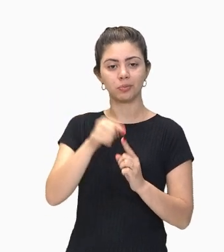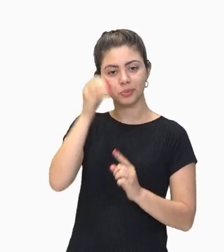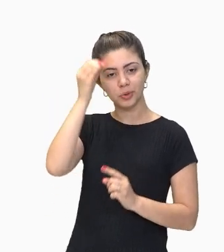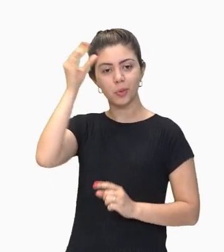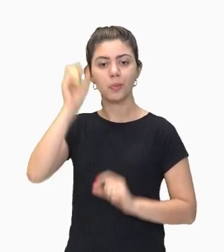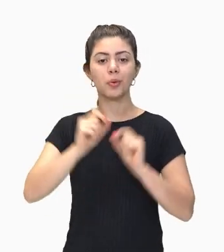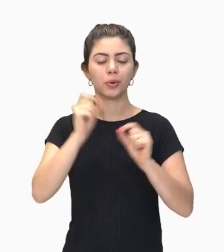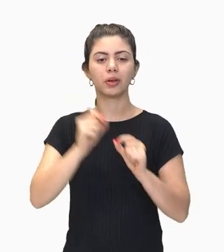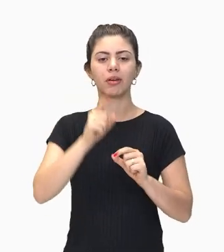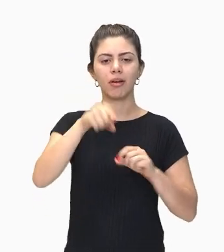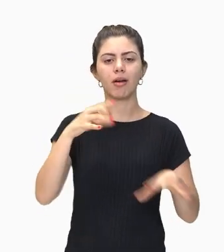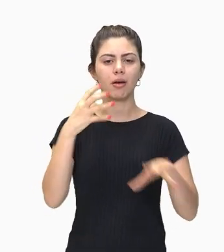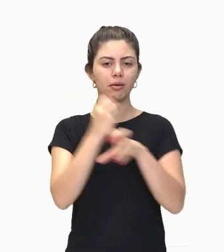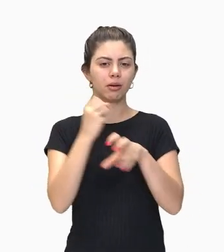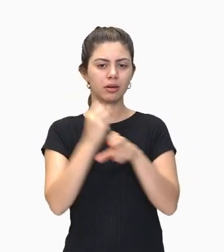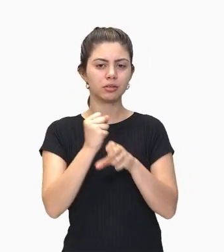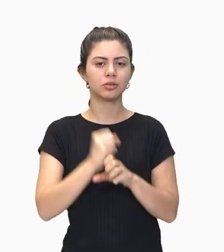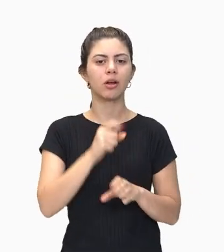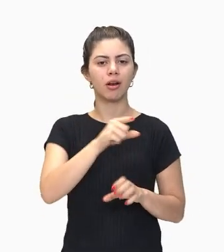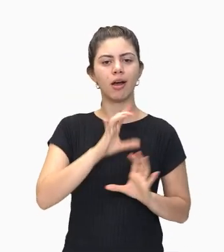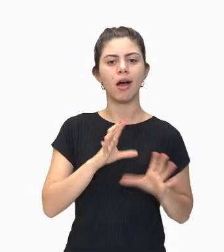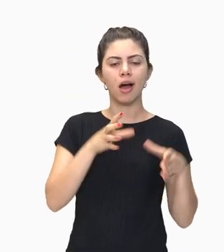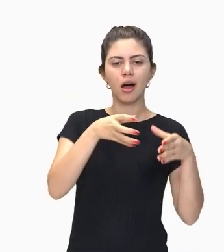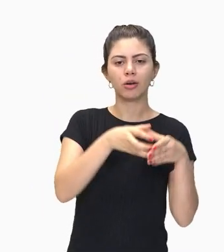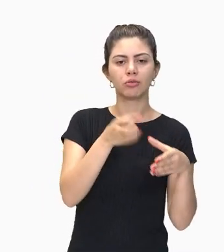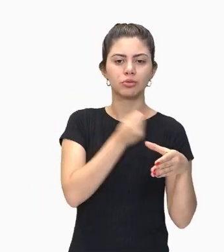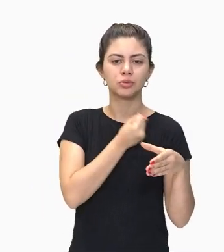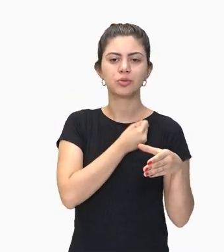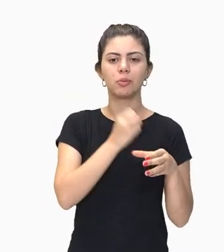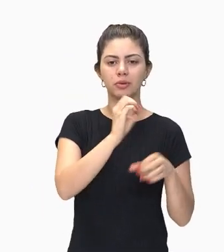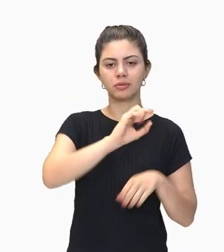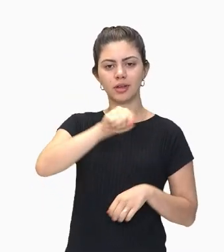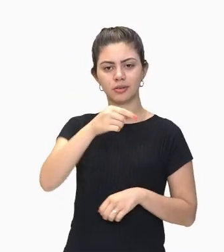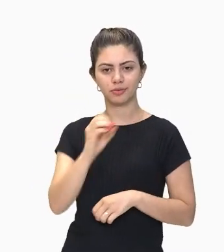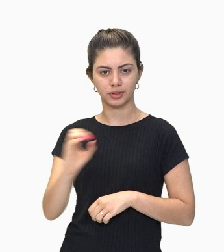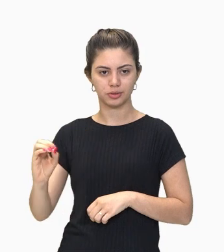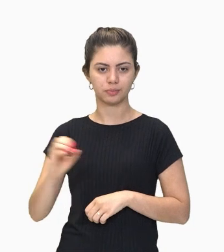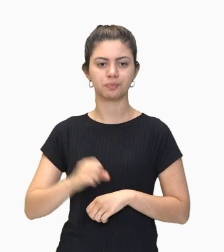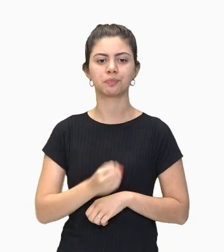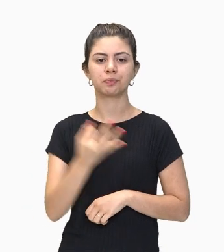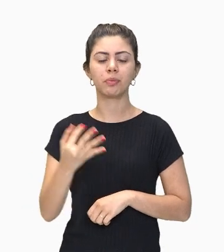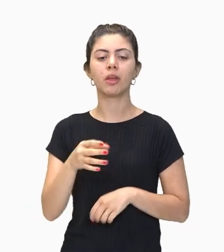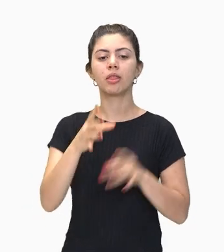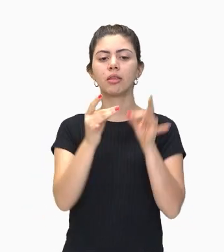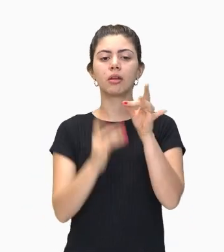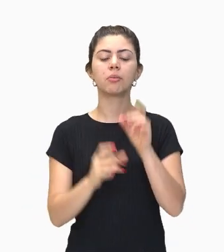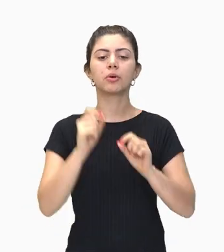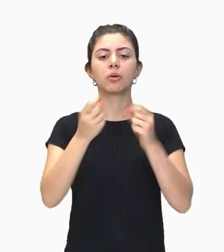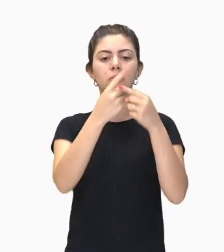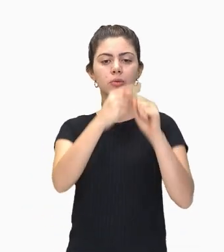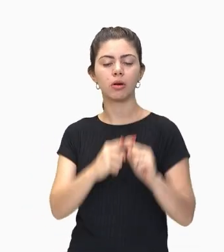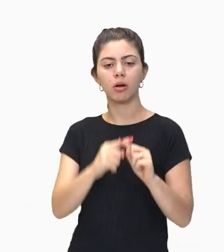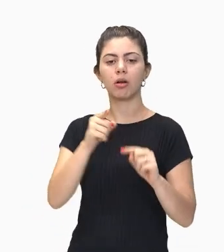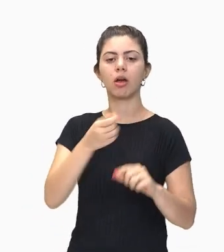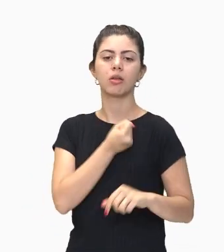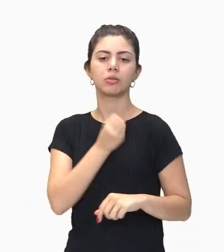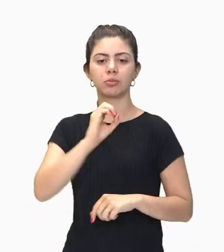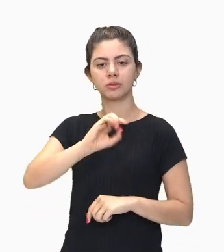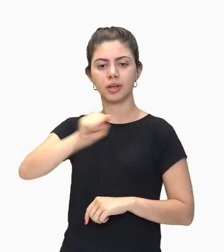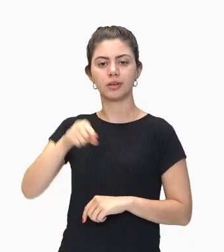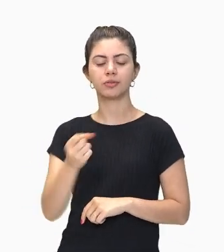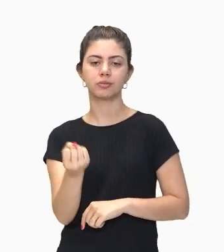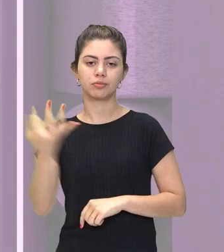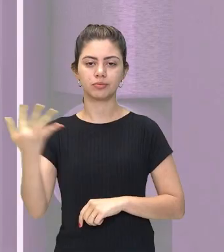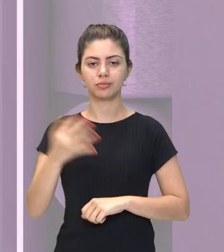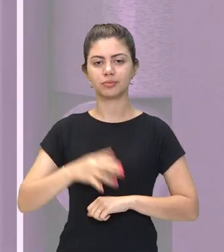objeto de conhecimento operações com números decimais, detalhamento, multiplicação de